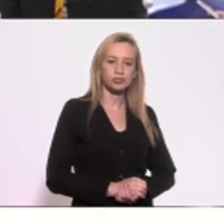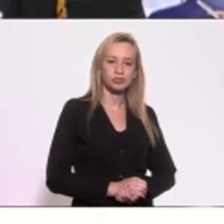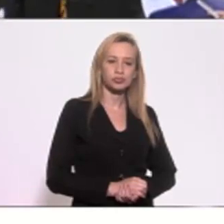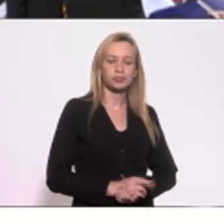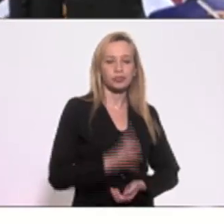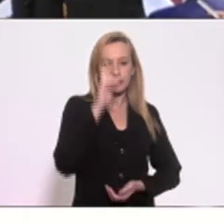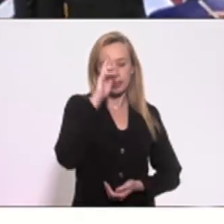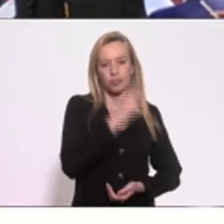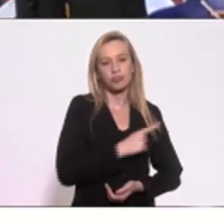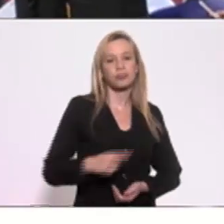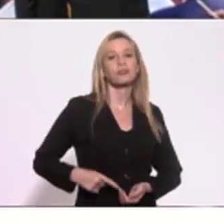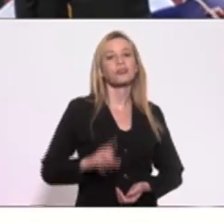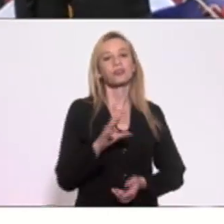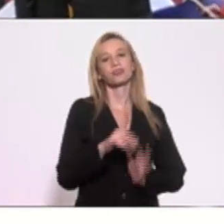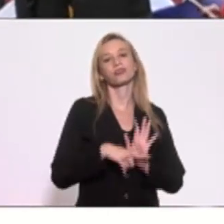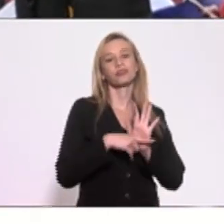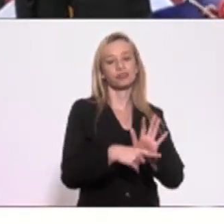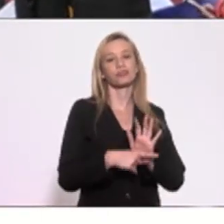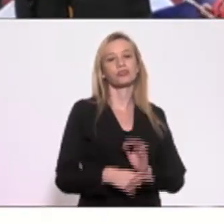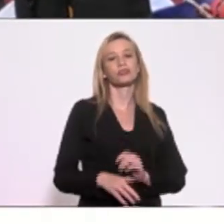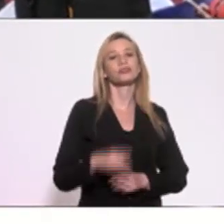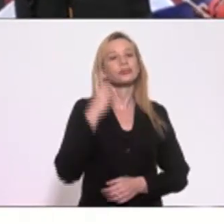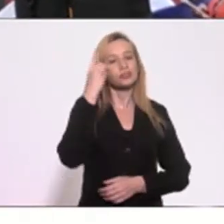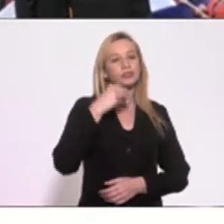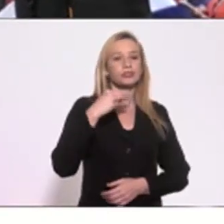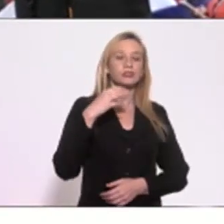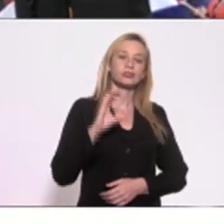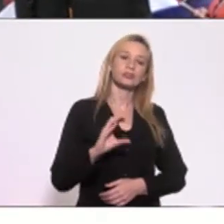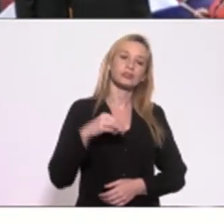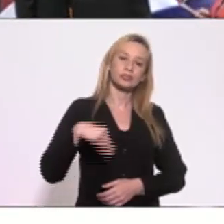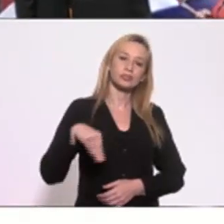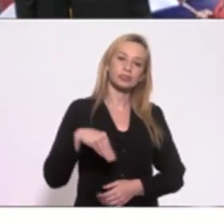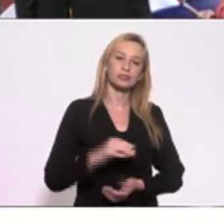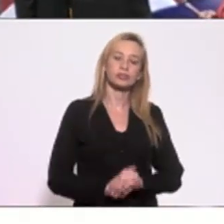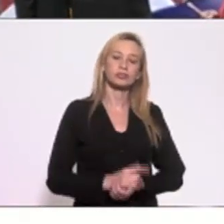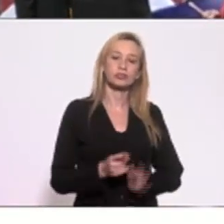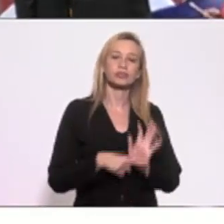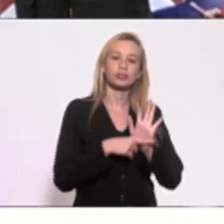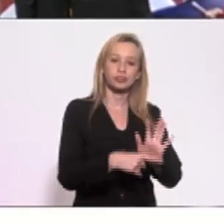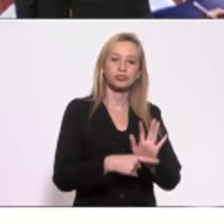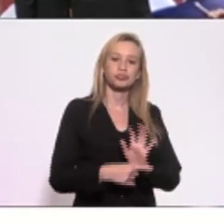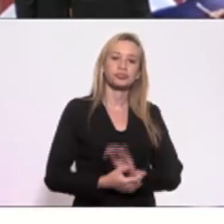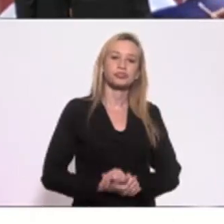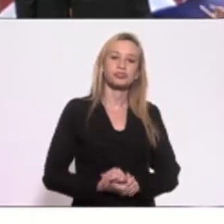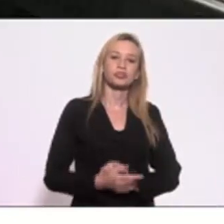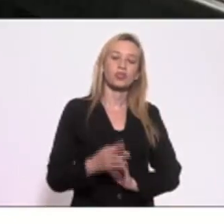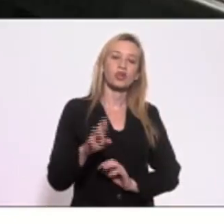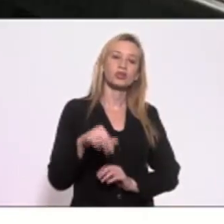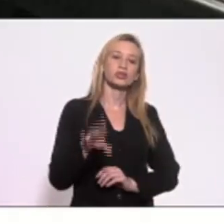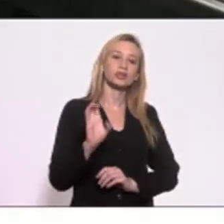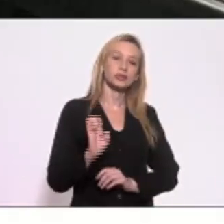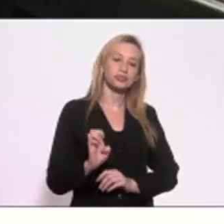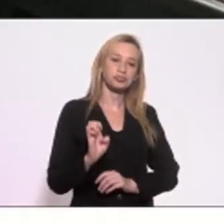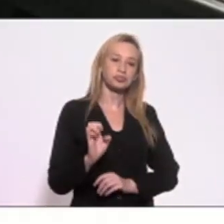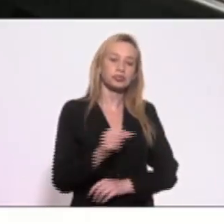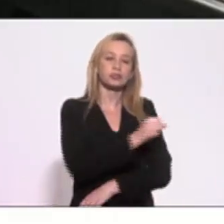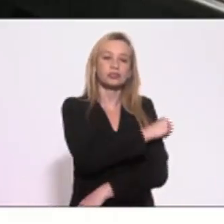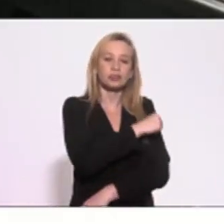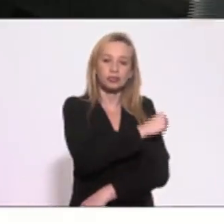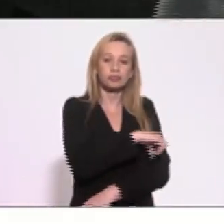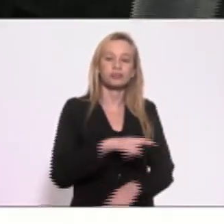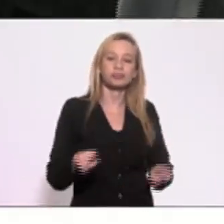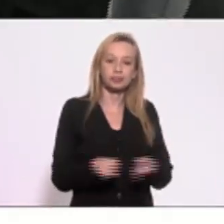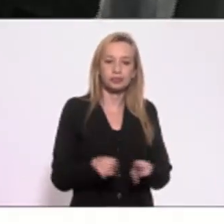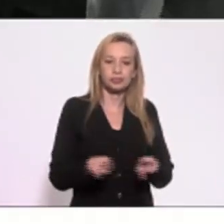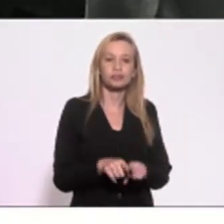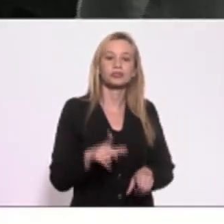Senhor presidente, só para ajudar. Deputado Carlos Mink. Para ajudar aqui a Rosane Félix, a enfermeira Rejane,